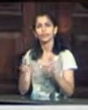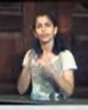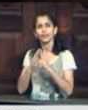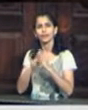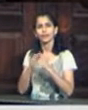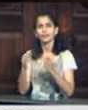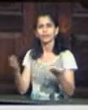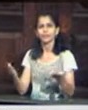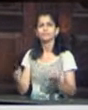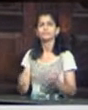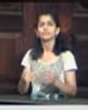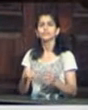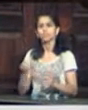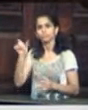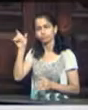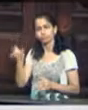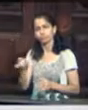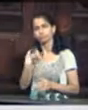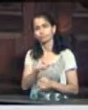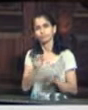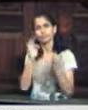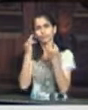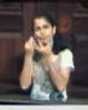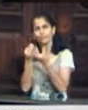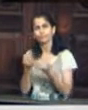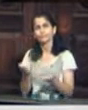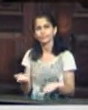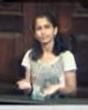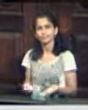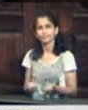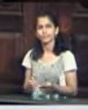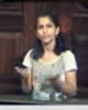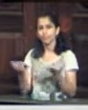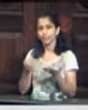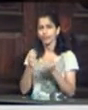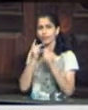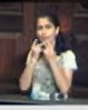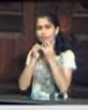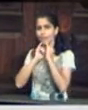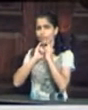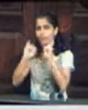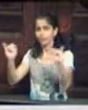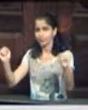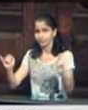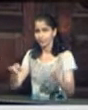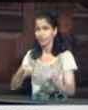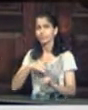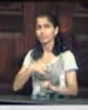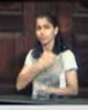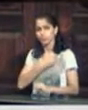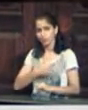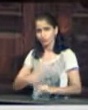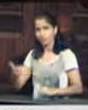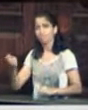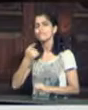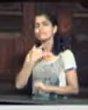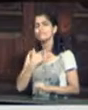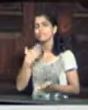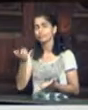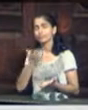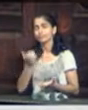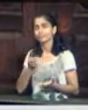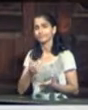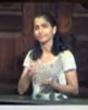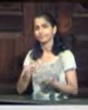como qualquer família digna. Portanto, eu quero aqui denunciar esta tentativa, esta manobra por parte do governo do Estado de ter colocado